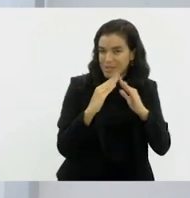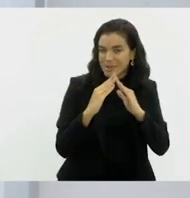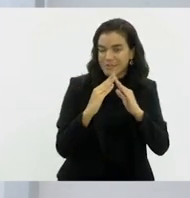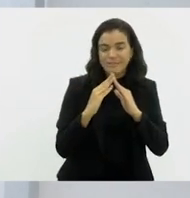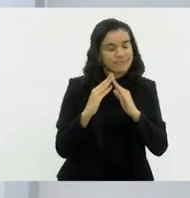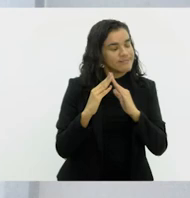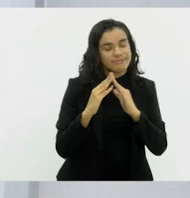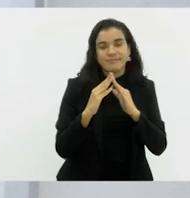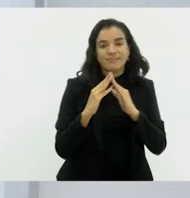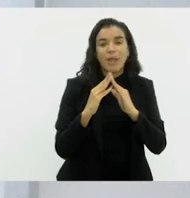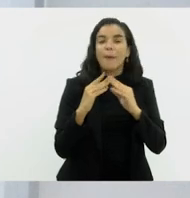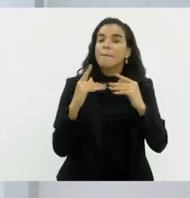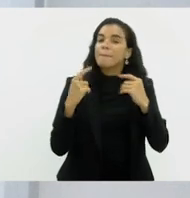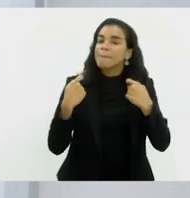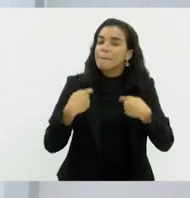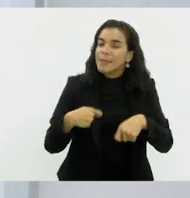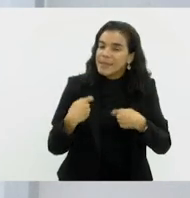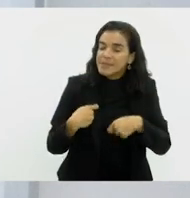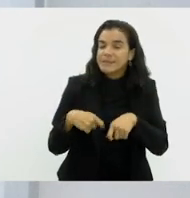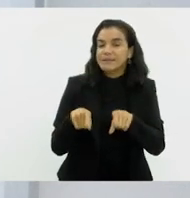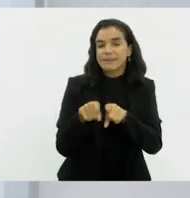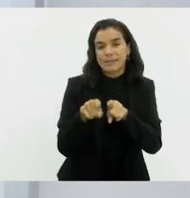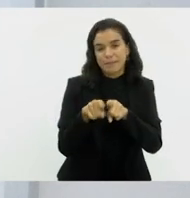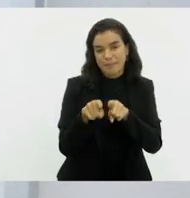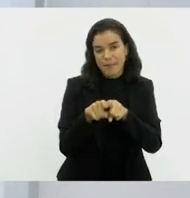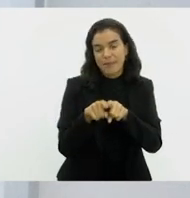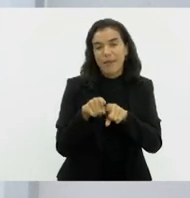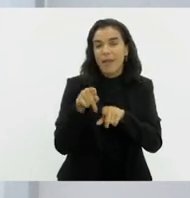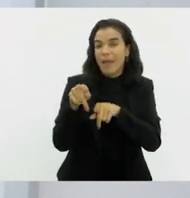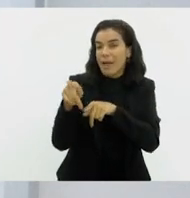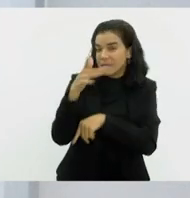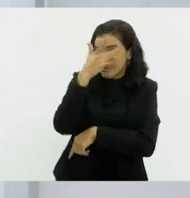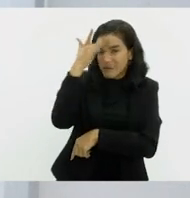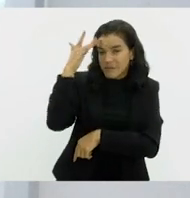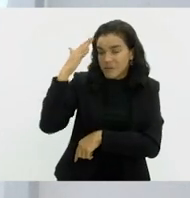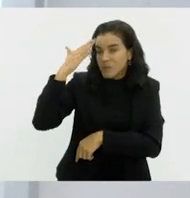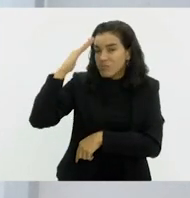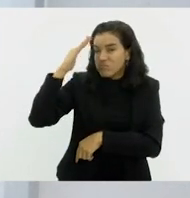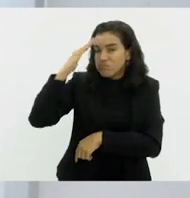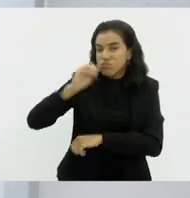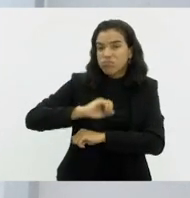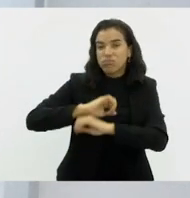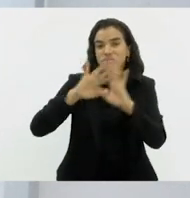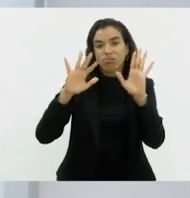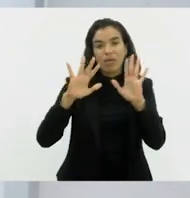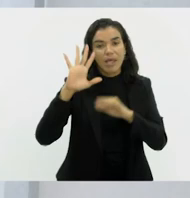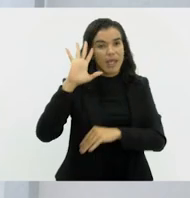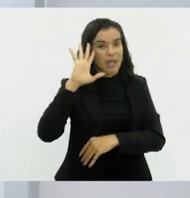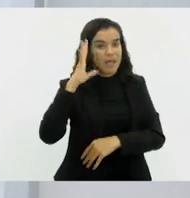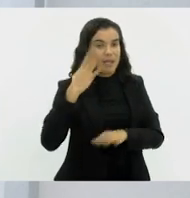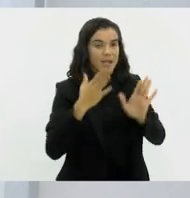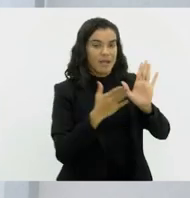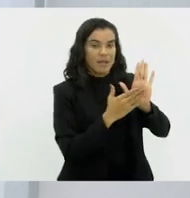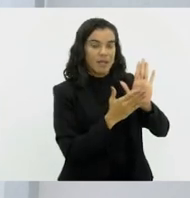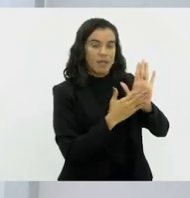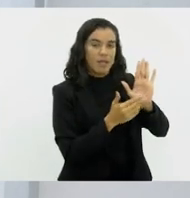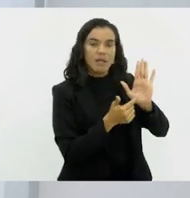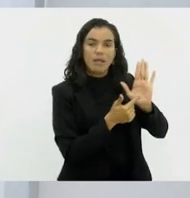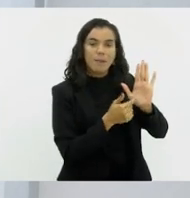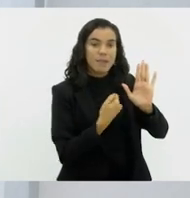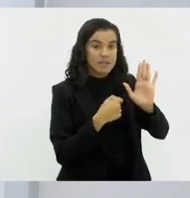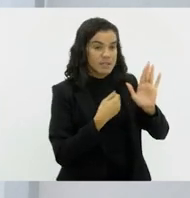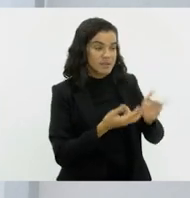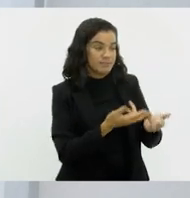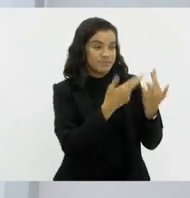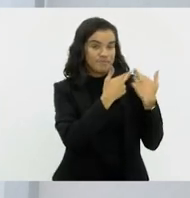Mas é preciso que as pessoas entendam que esses problemas e as soluções apresentadas precisam ser